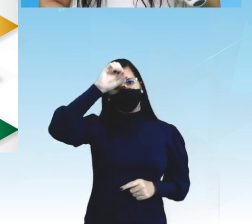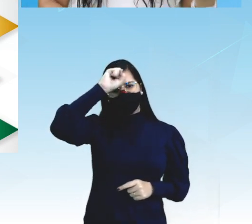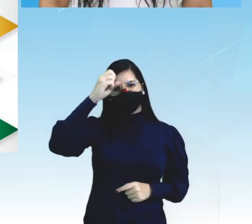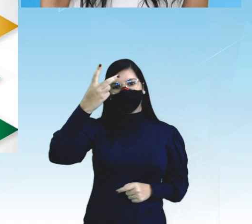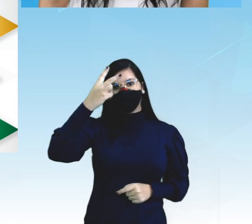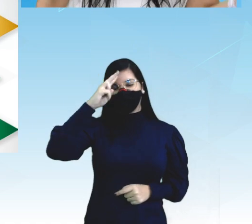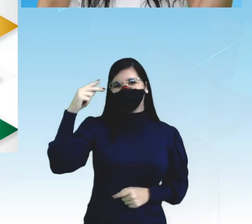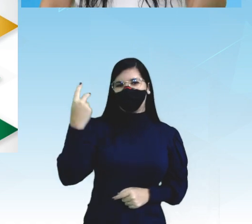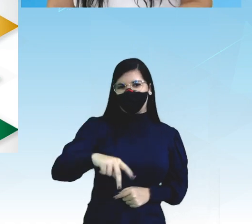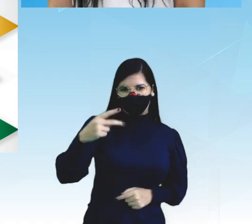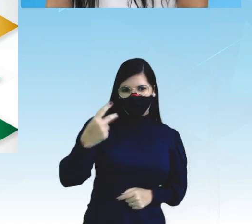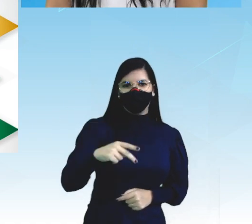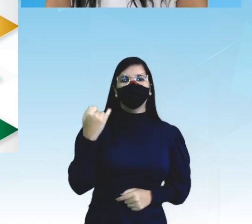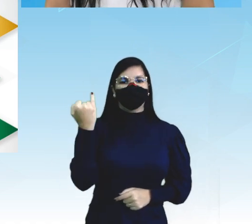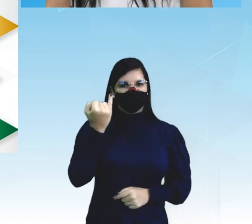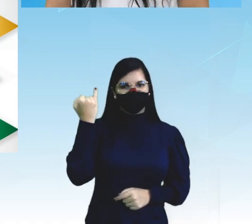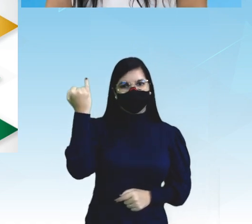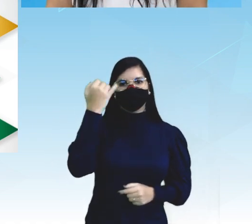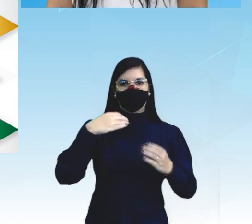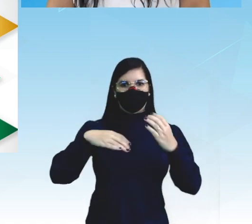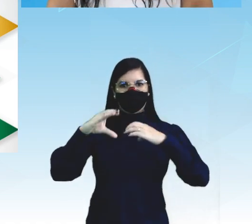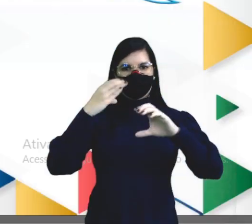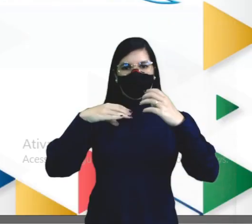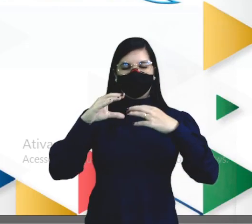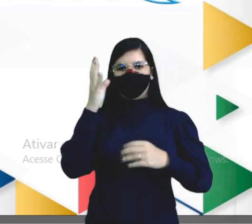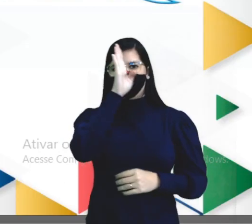também foram importantes para a música brasileira.